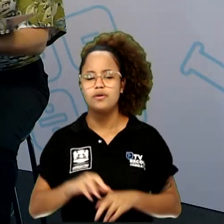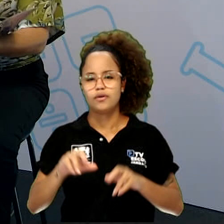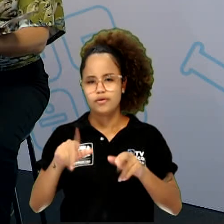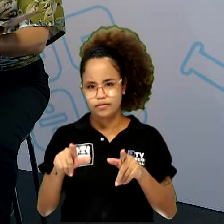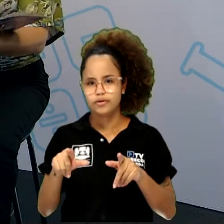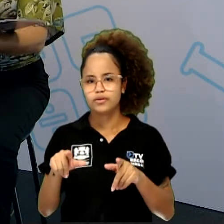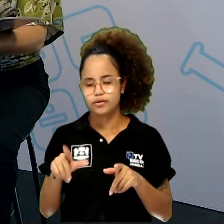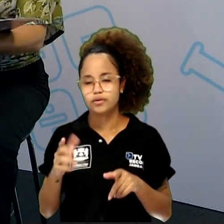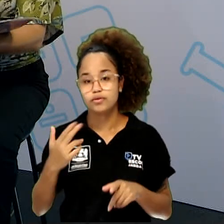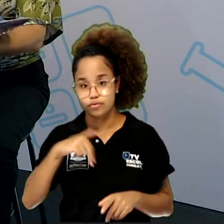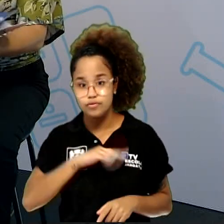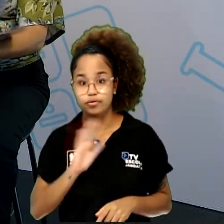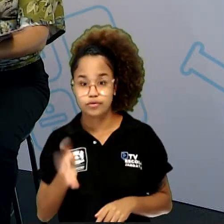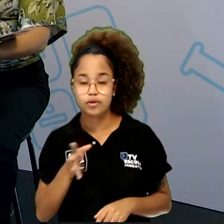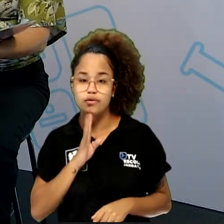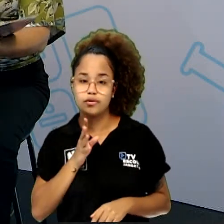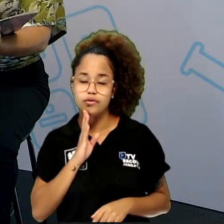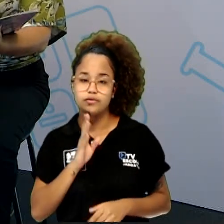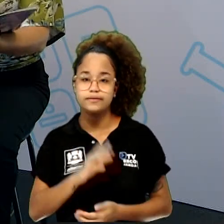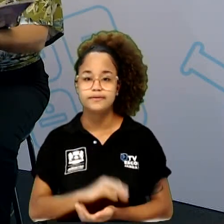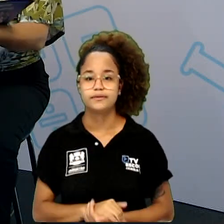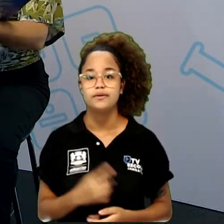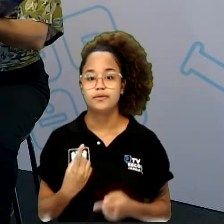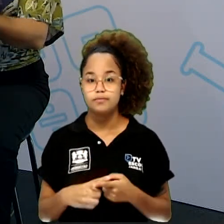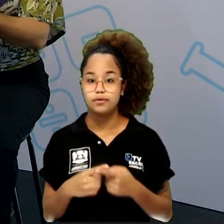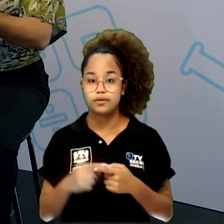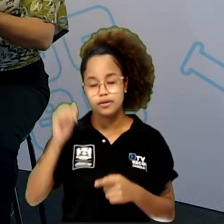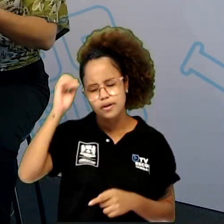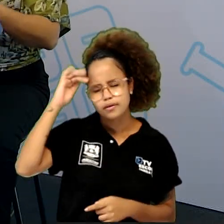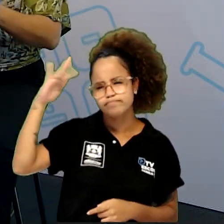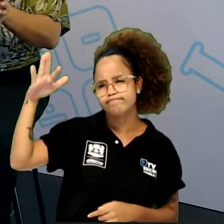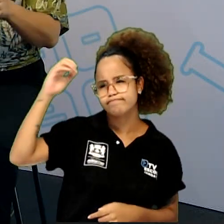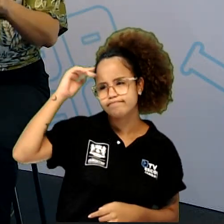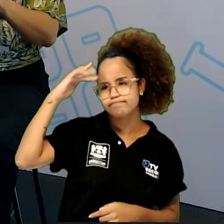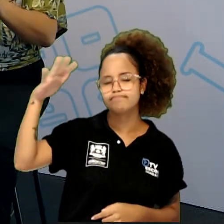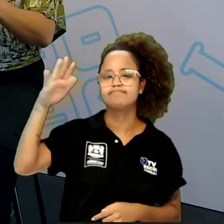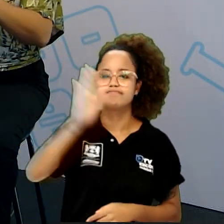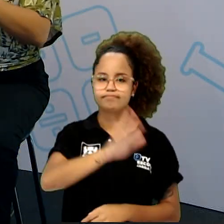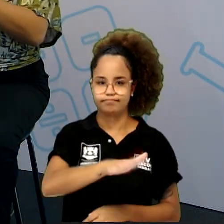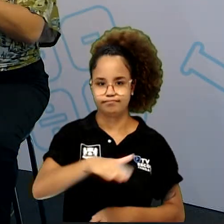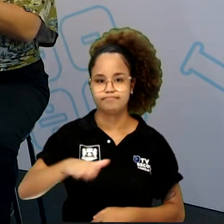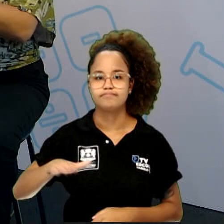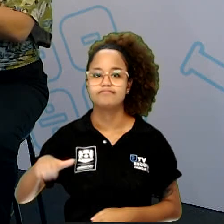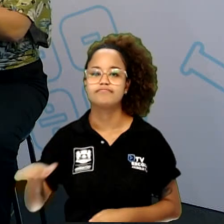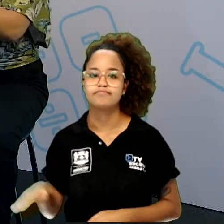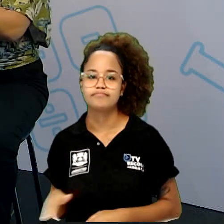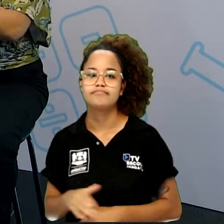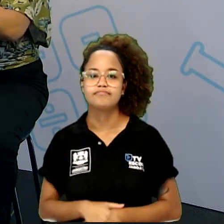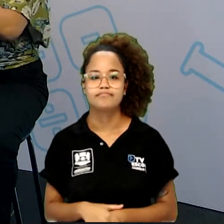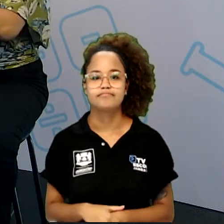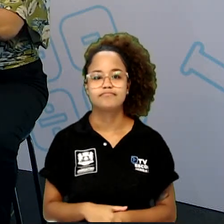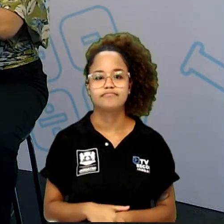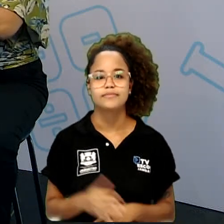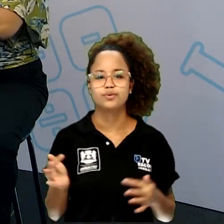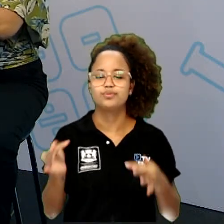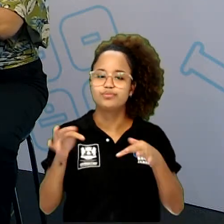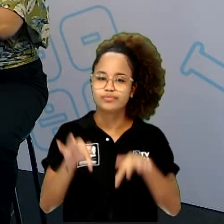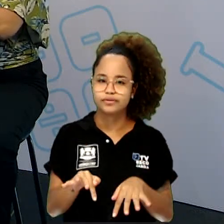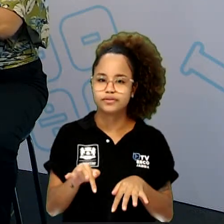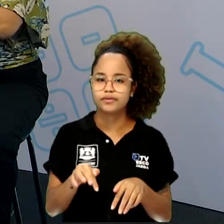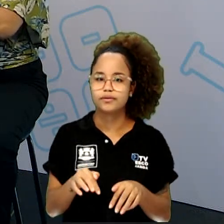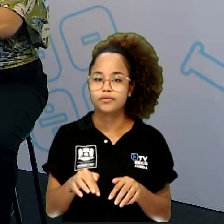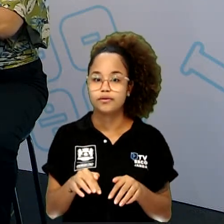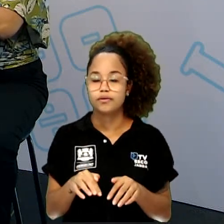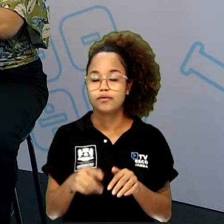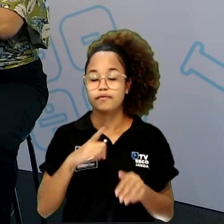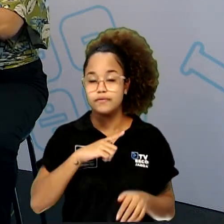do dominó convencional, porque é um dominó da imaginação das crianças, né? Esse aqui e lá também, no final aparece aqui o timbu,